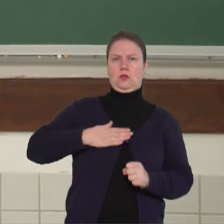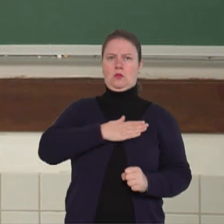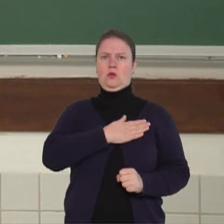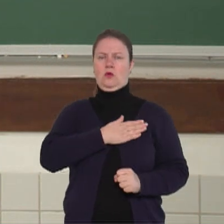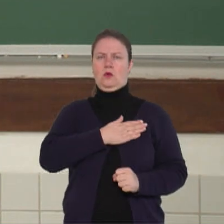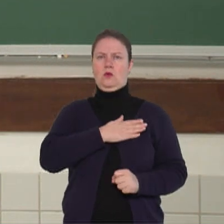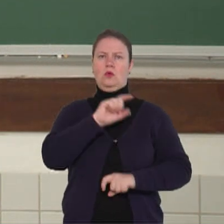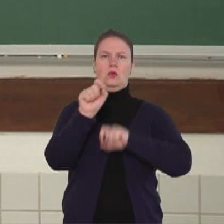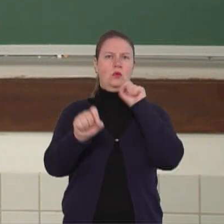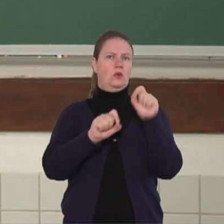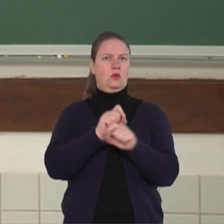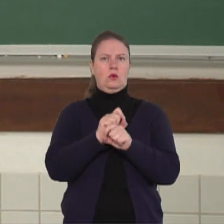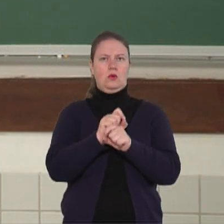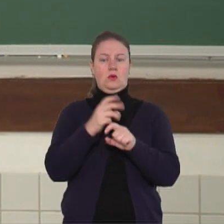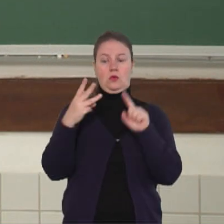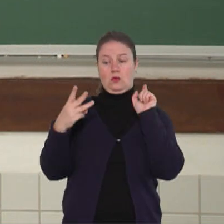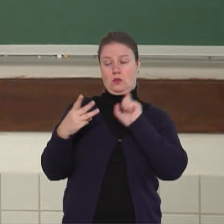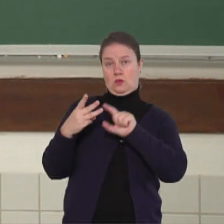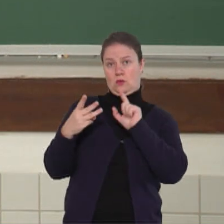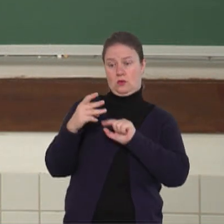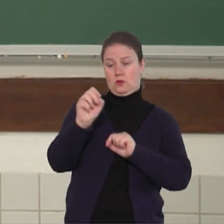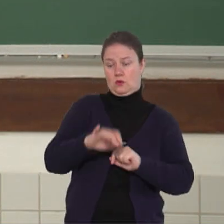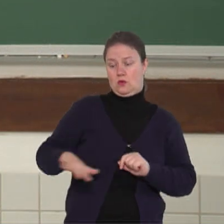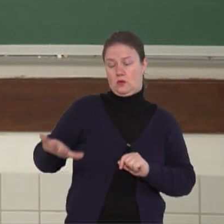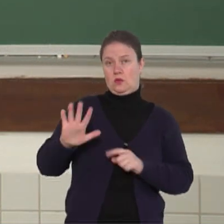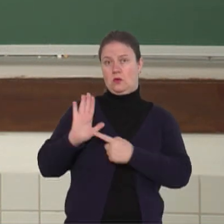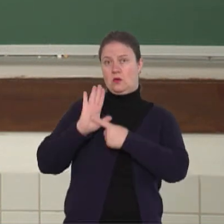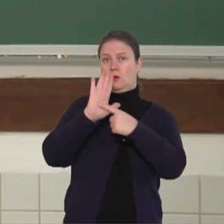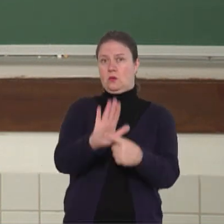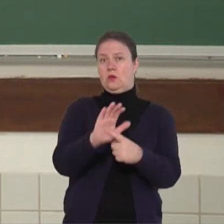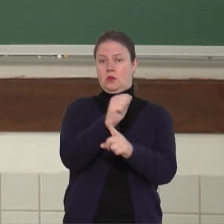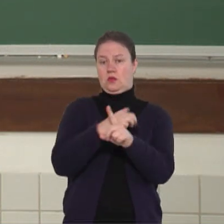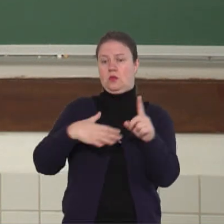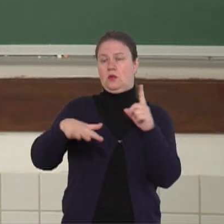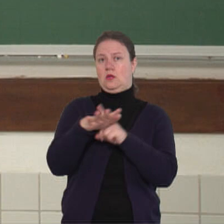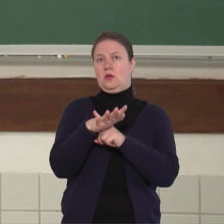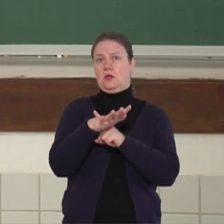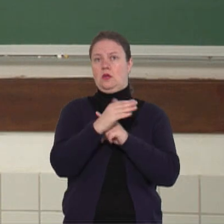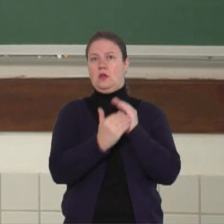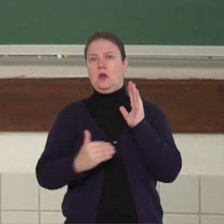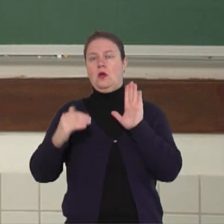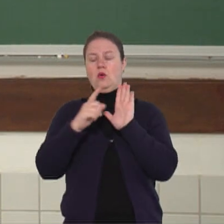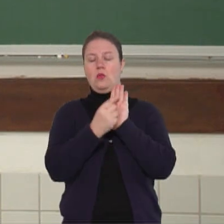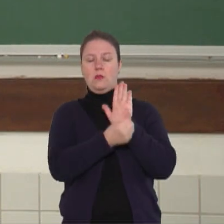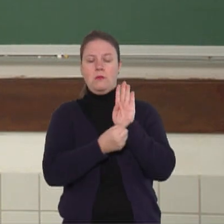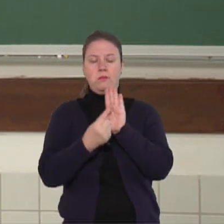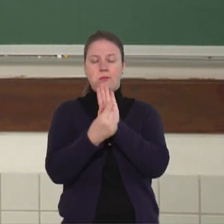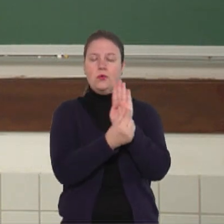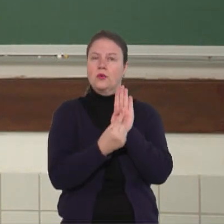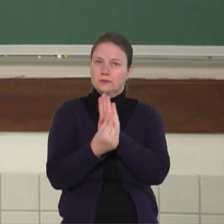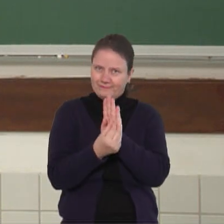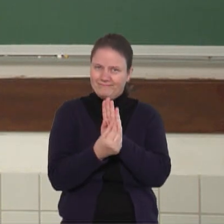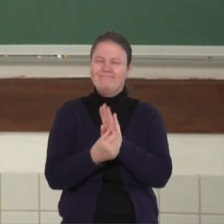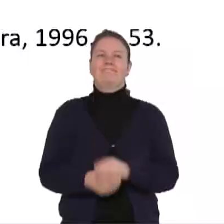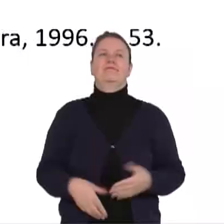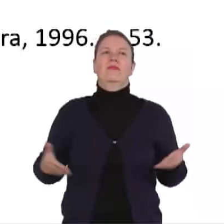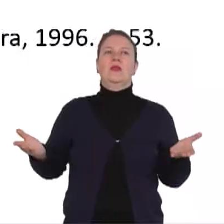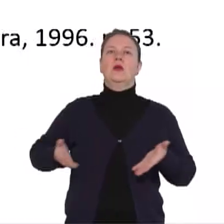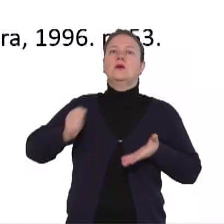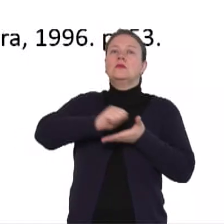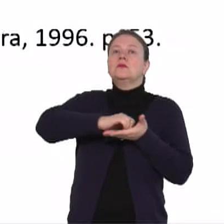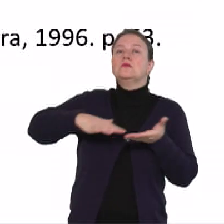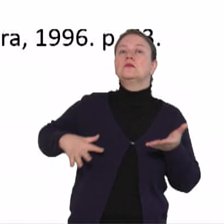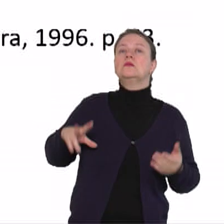terceiro, o extinto terceiro estado, que agora representa a classe social da alta burguesia, tá? Daí, atividade